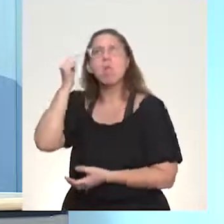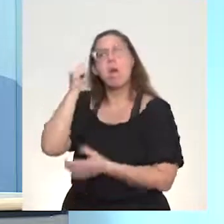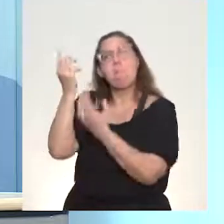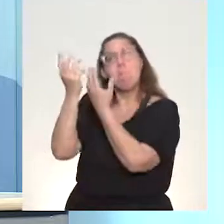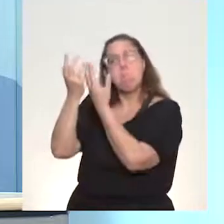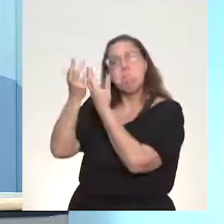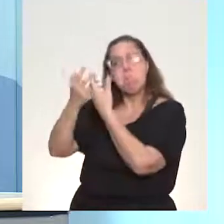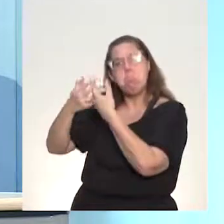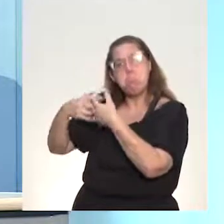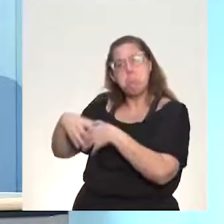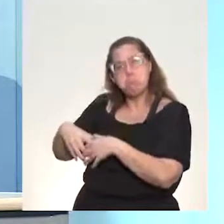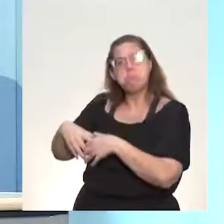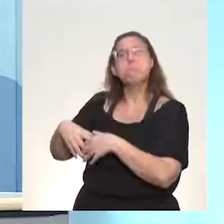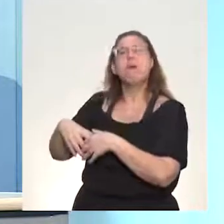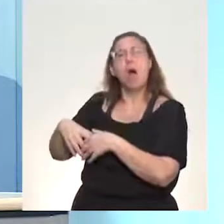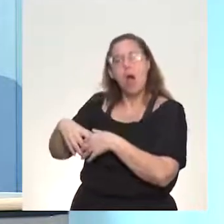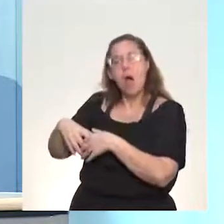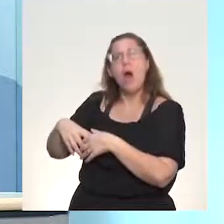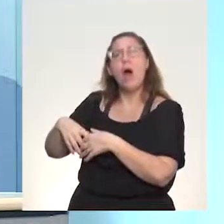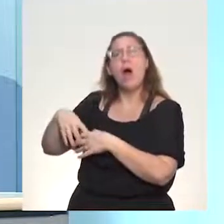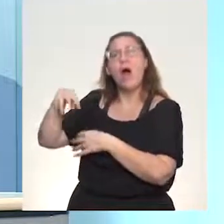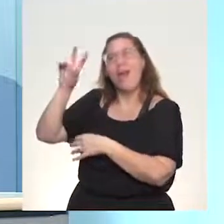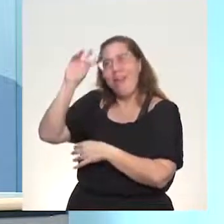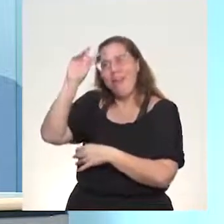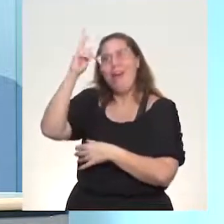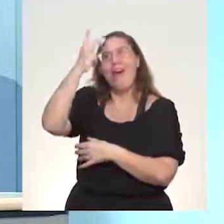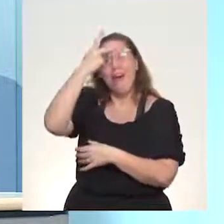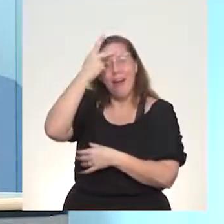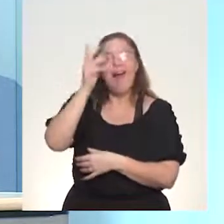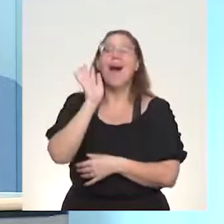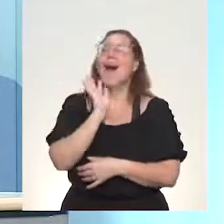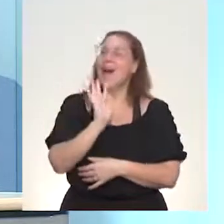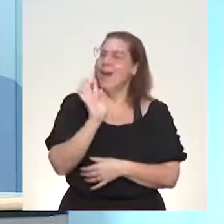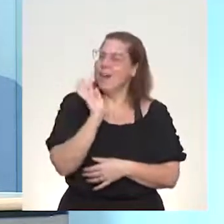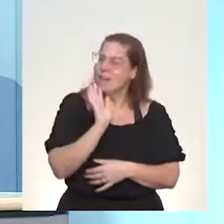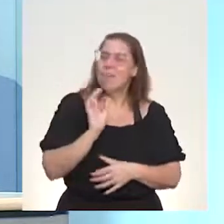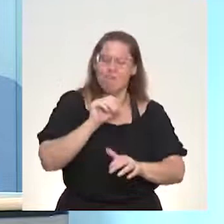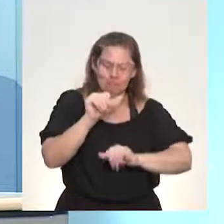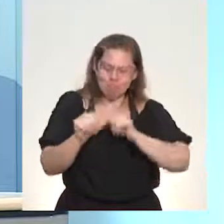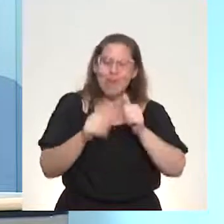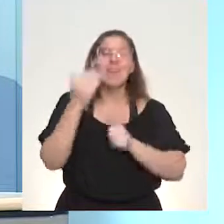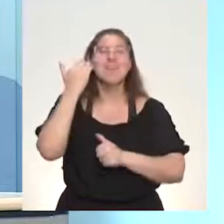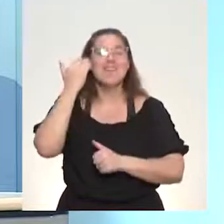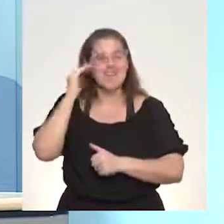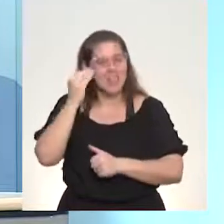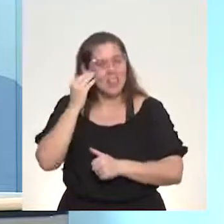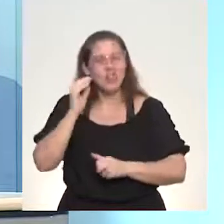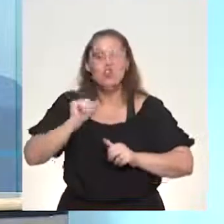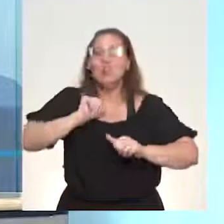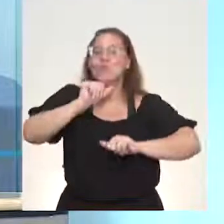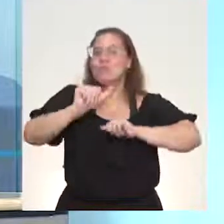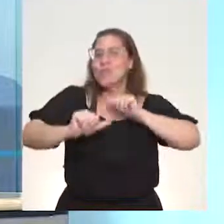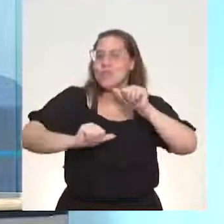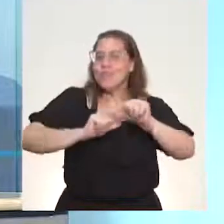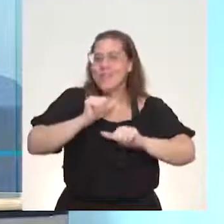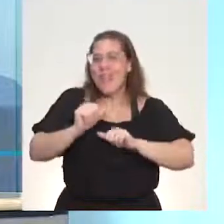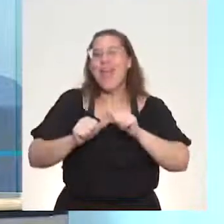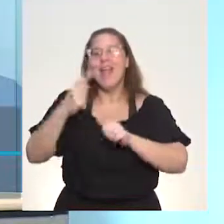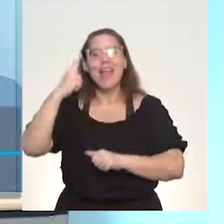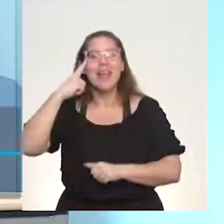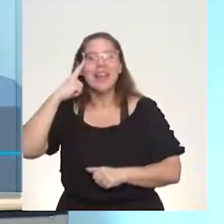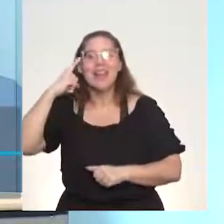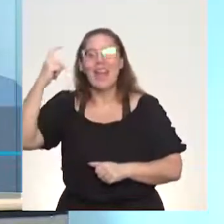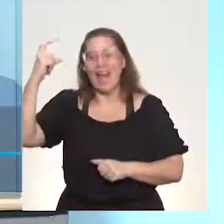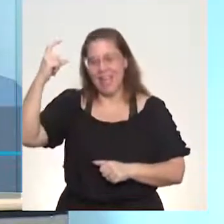respeito da realidade de uma forma que nós possamos criar esses deslocamentos, a fazer esse pensamento